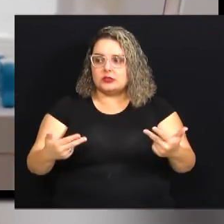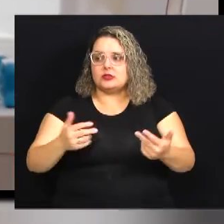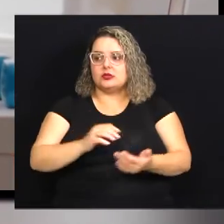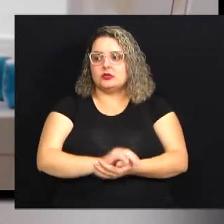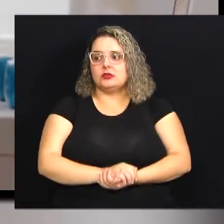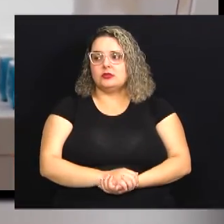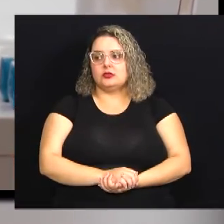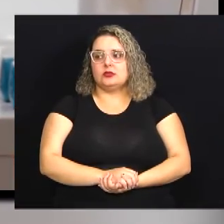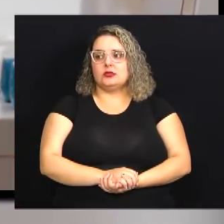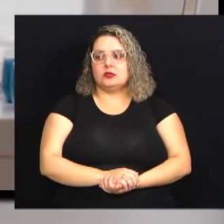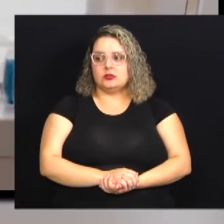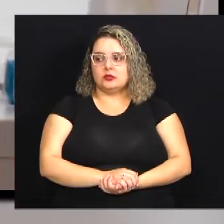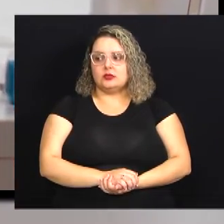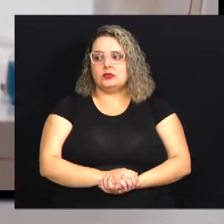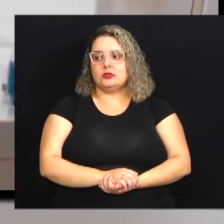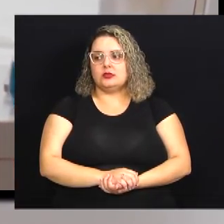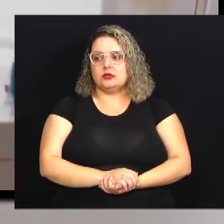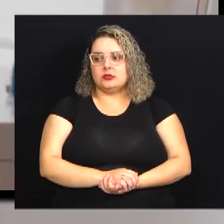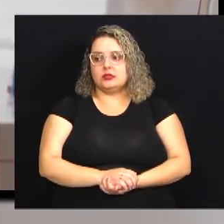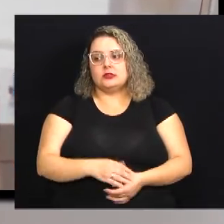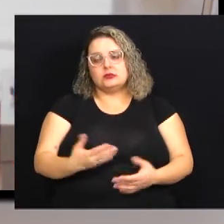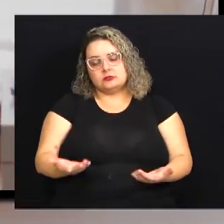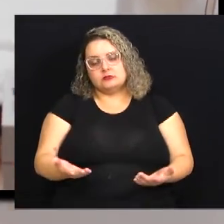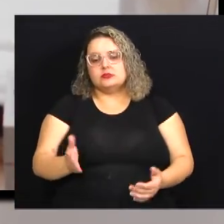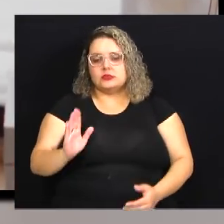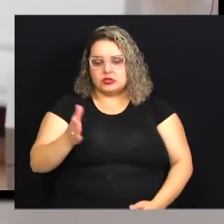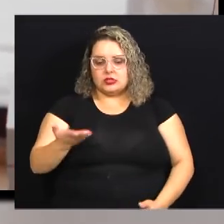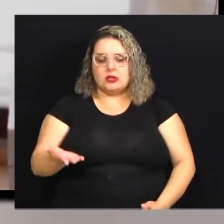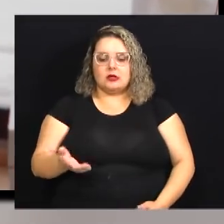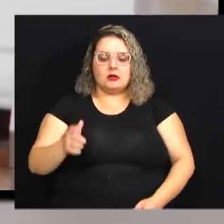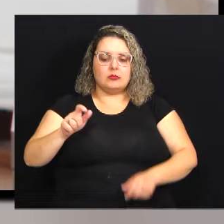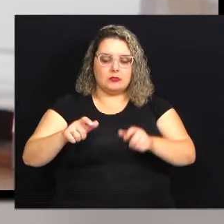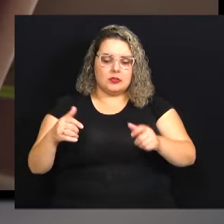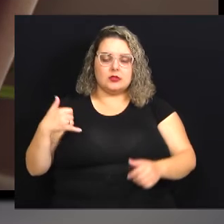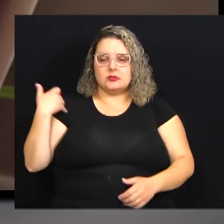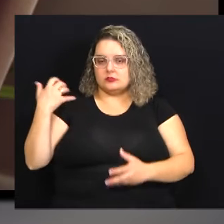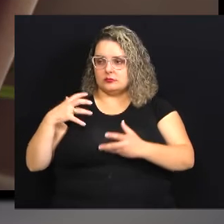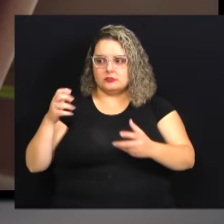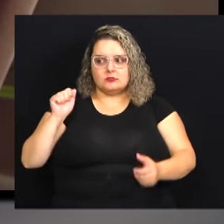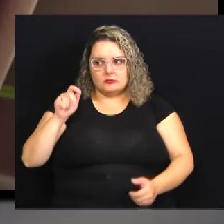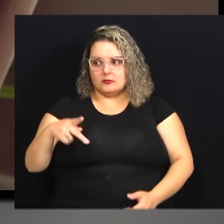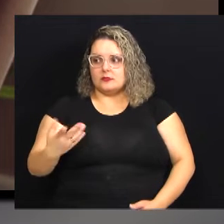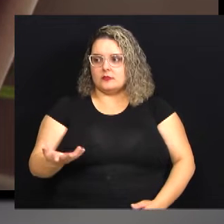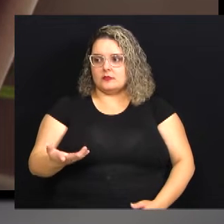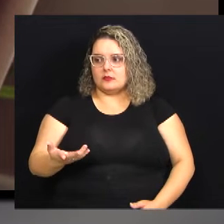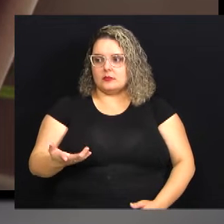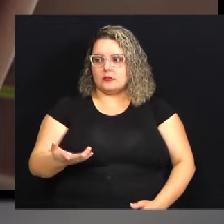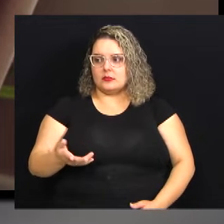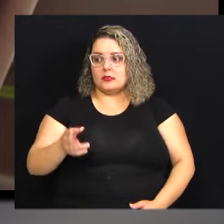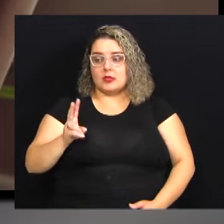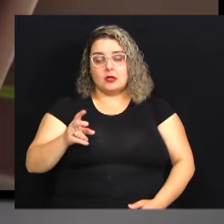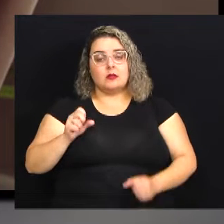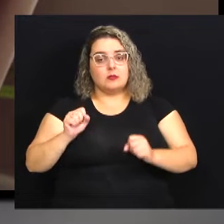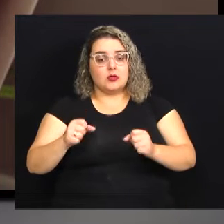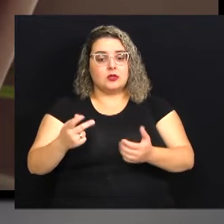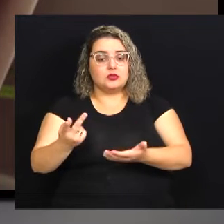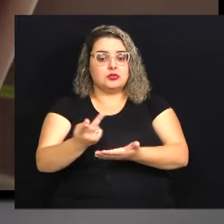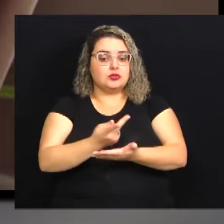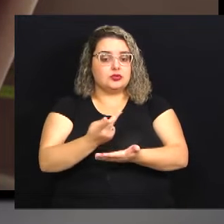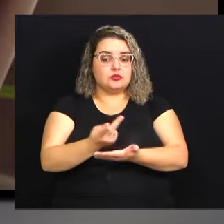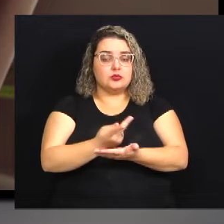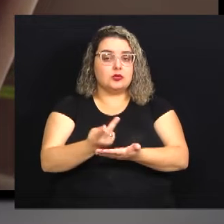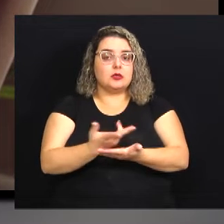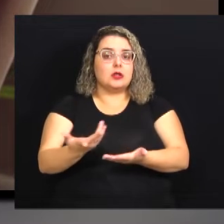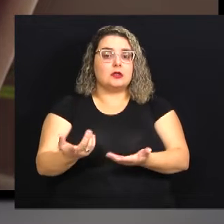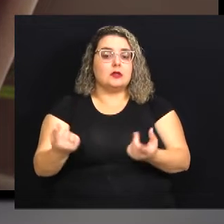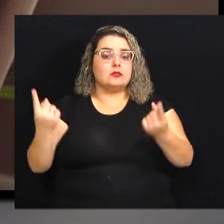coisa, apesar de você já ser uma pessoa mais velha, aposentada, né? Você sempre pode procurar ter um